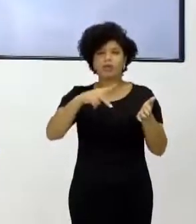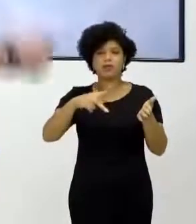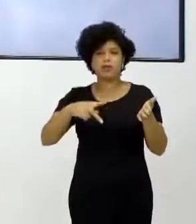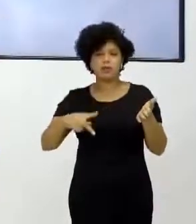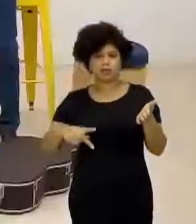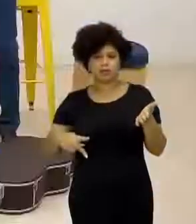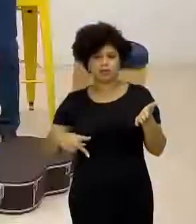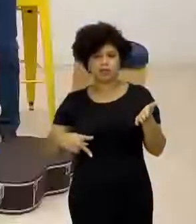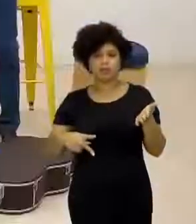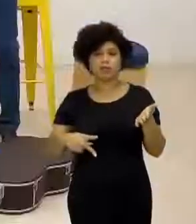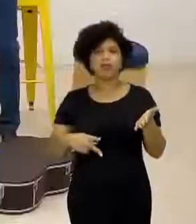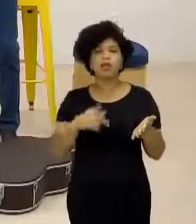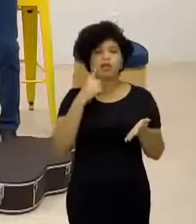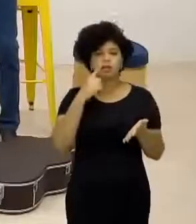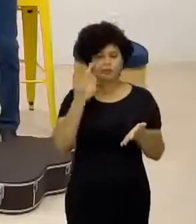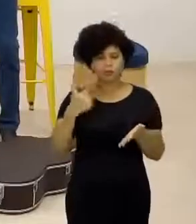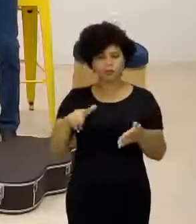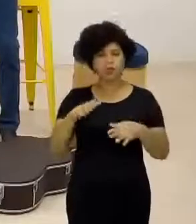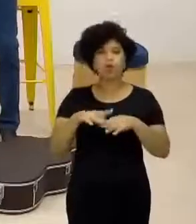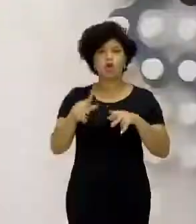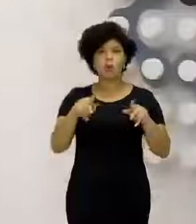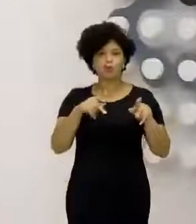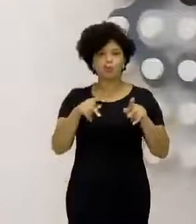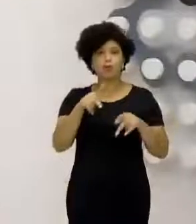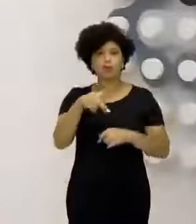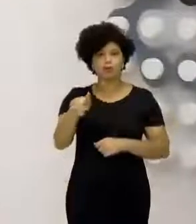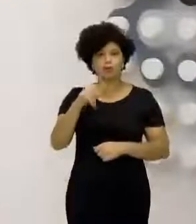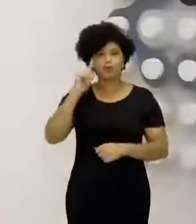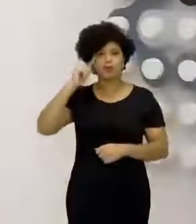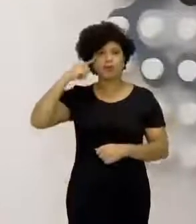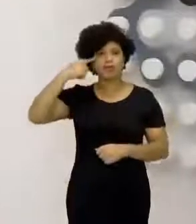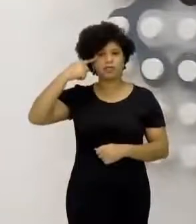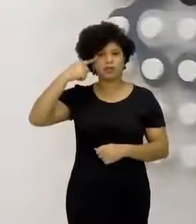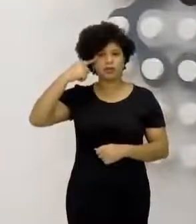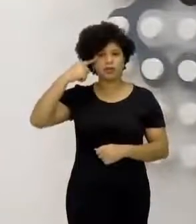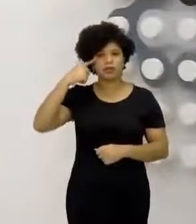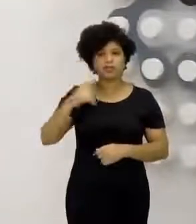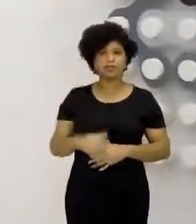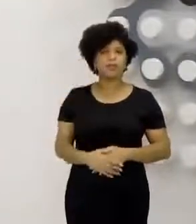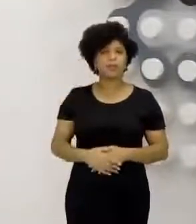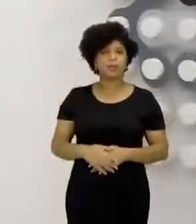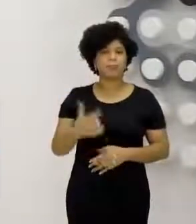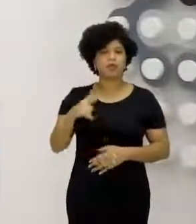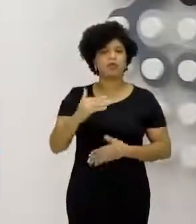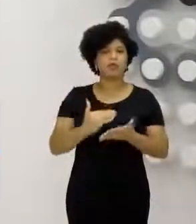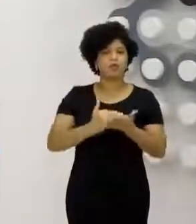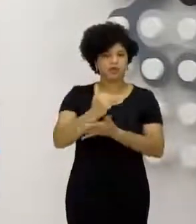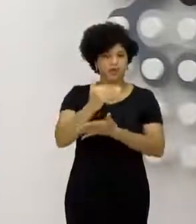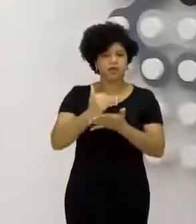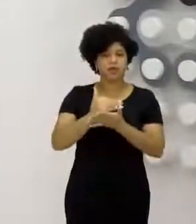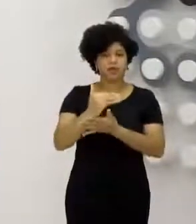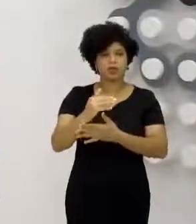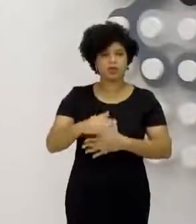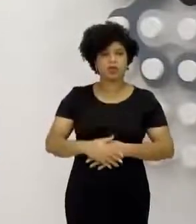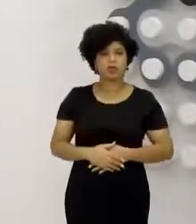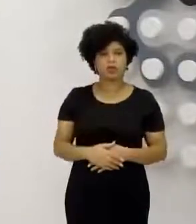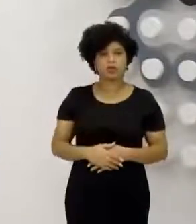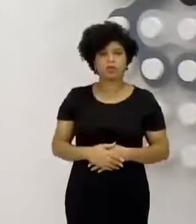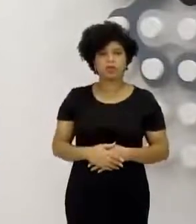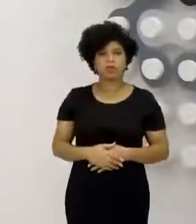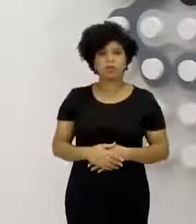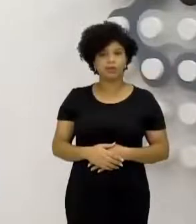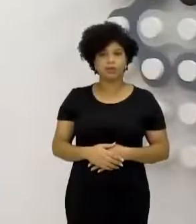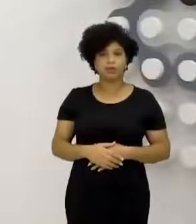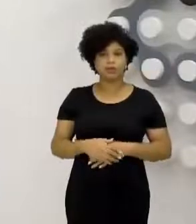Professor Joelso, tudo bem, professor? Boa tarde, professor Giba, boa tarde, pessoal. Professor Giba, começamos com essa sua música, com esse seu